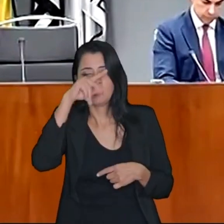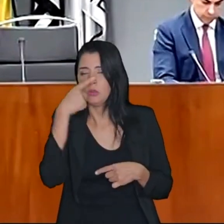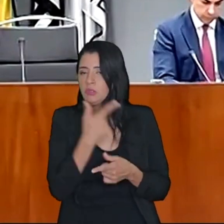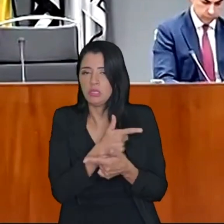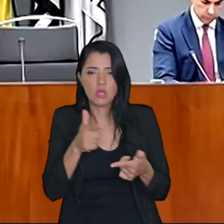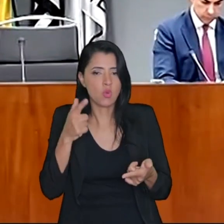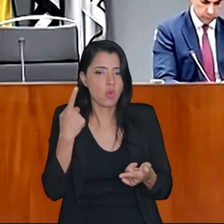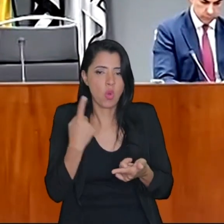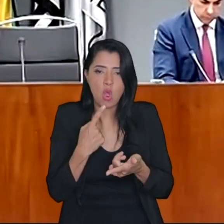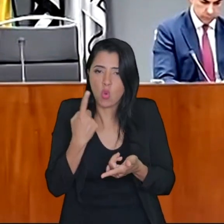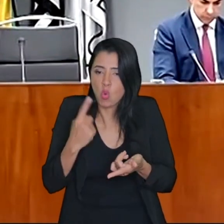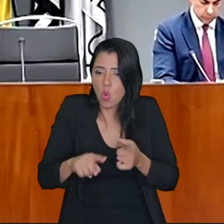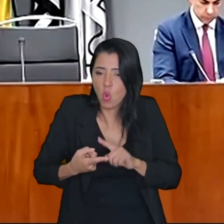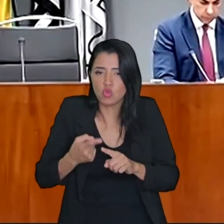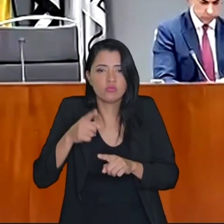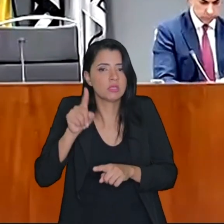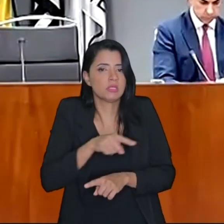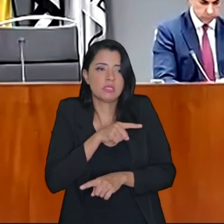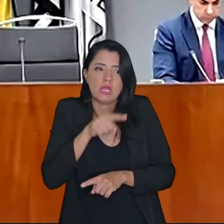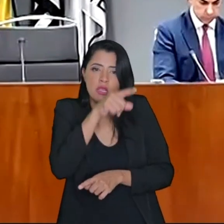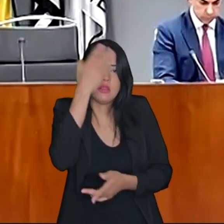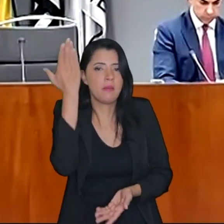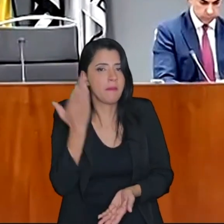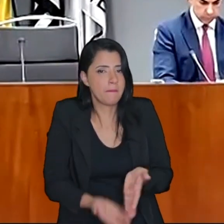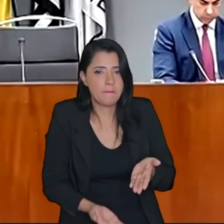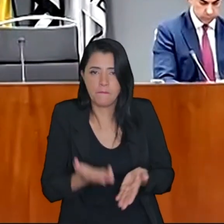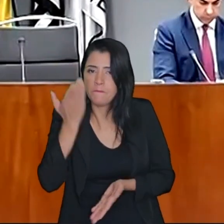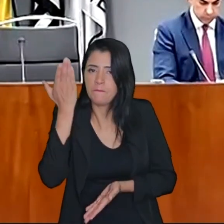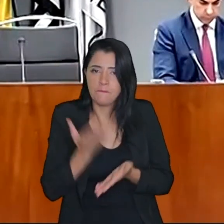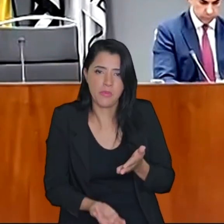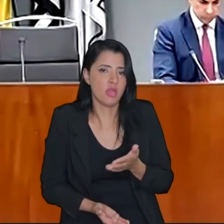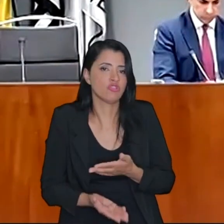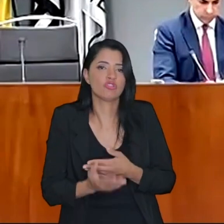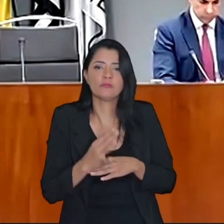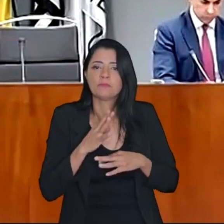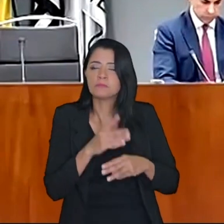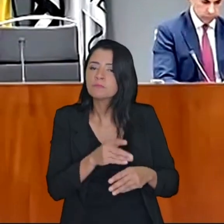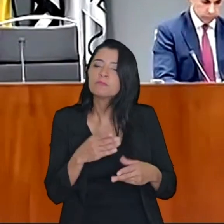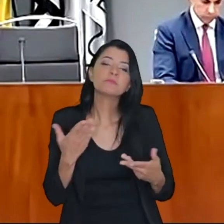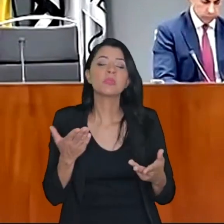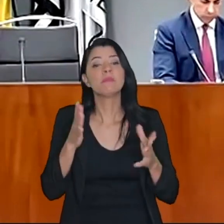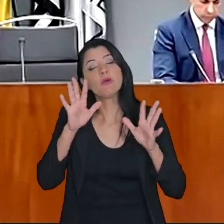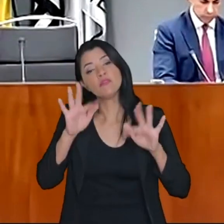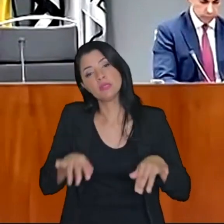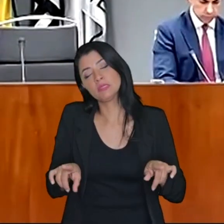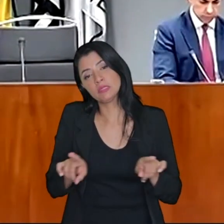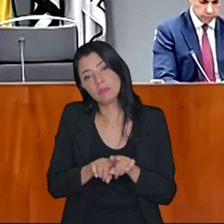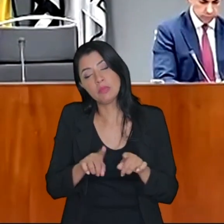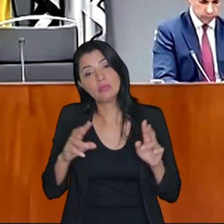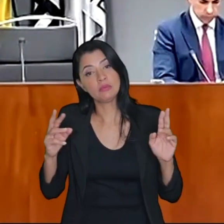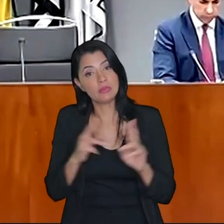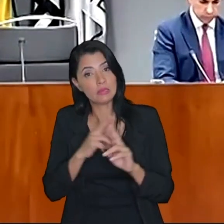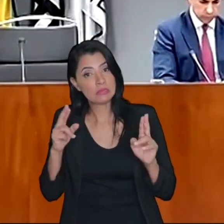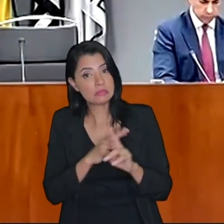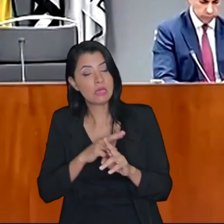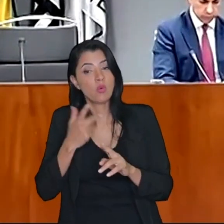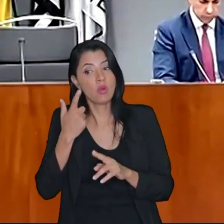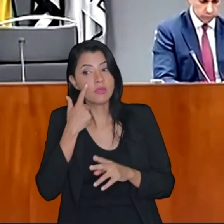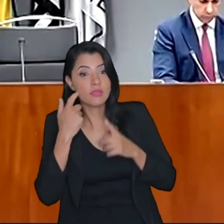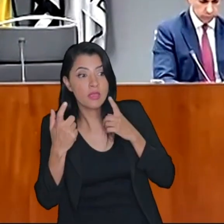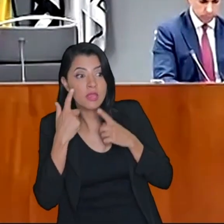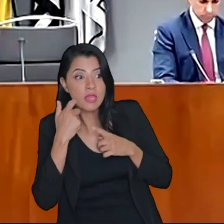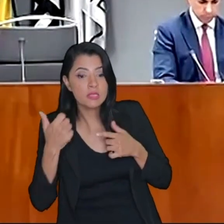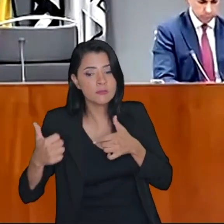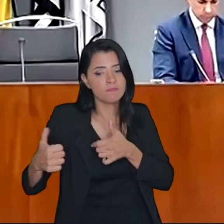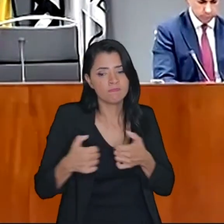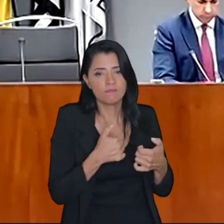inadimplência do acordo, e aí sim ele perde esses benefícios. E só para terminar, em relação ao conflito de interesses